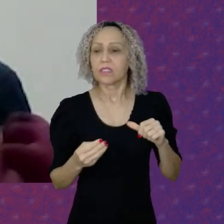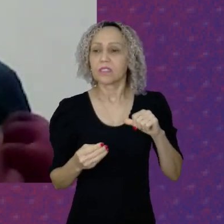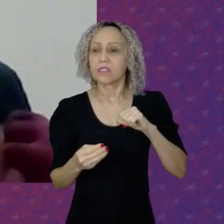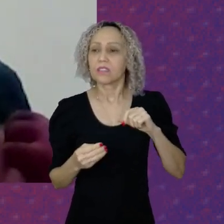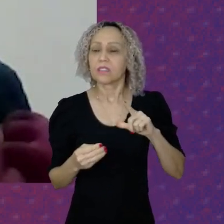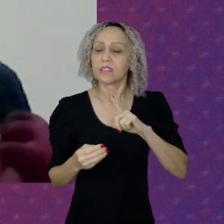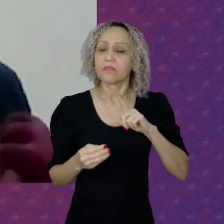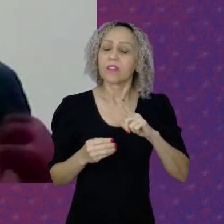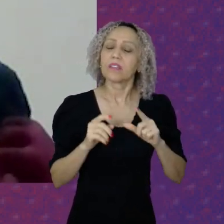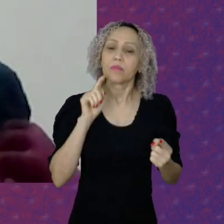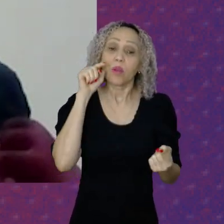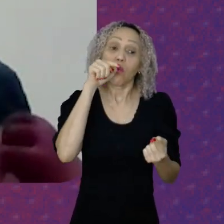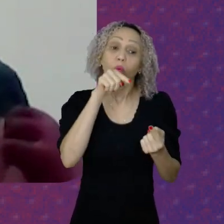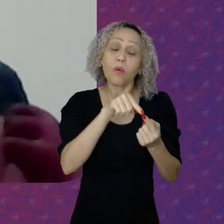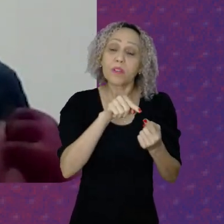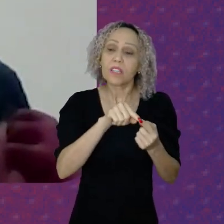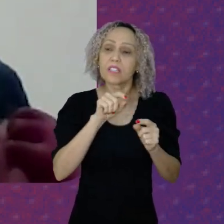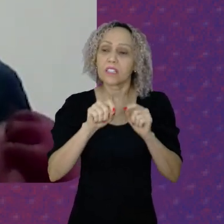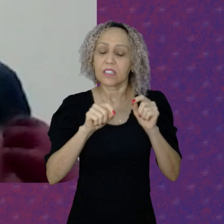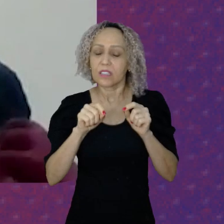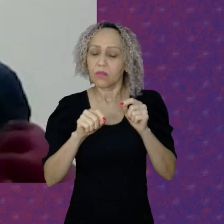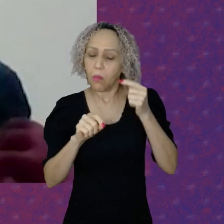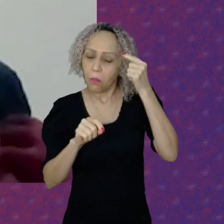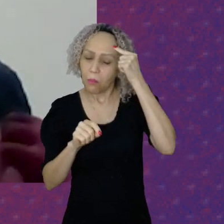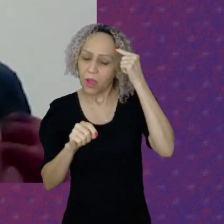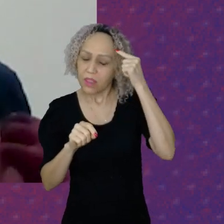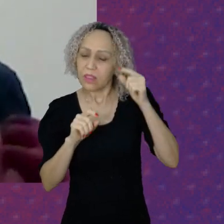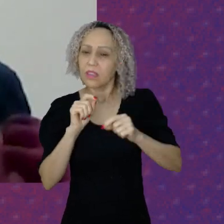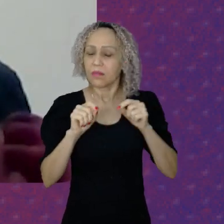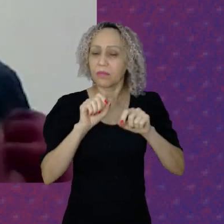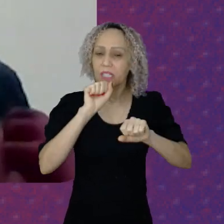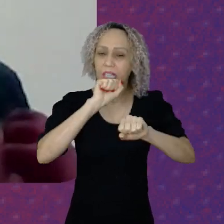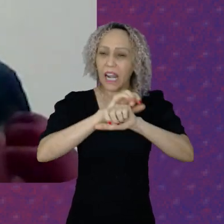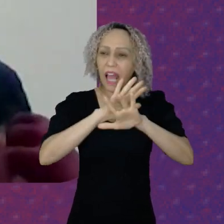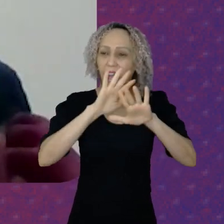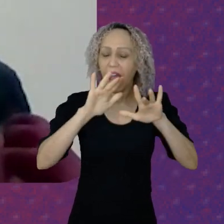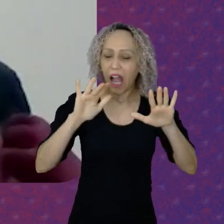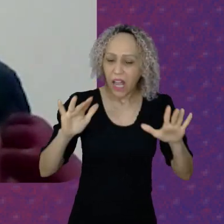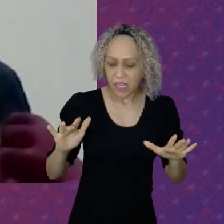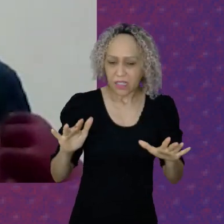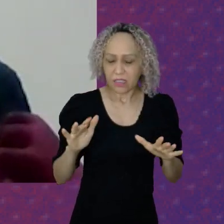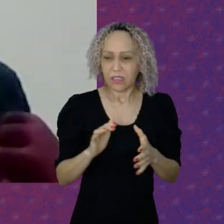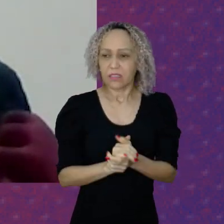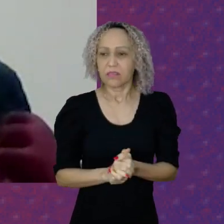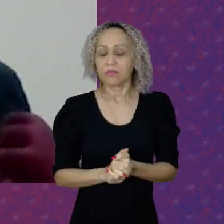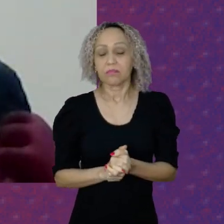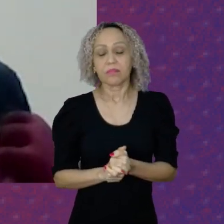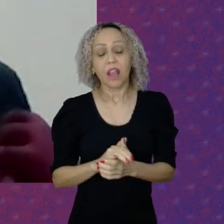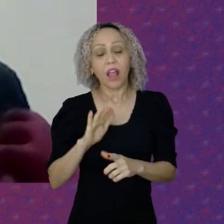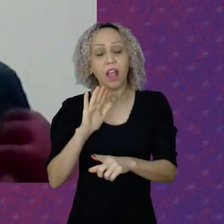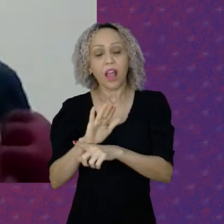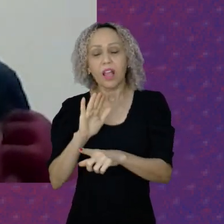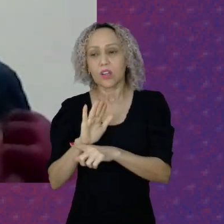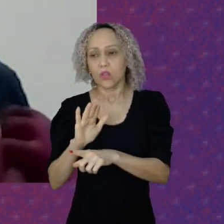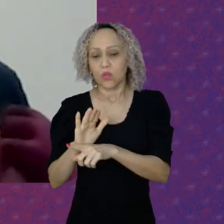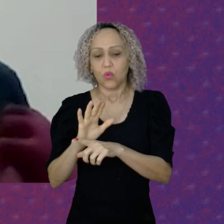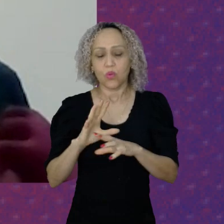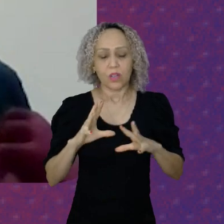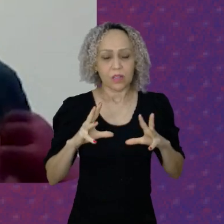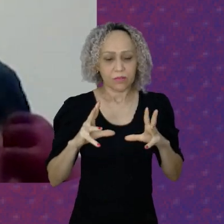um objetivo, né, uma intencionalidade mais clara, fazendo a unificação de todos.